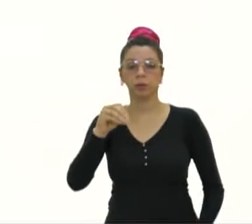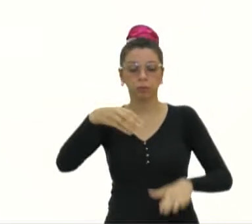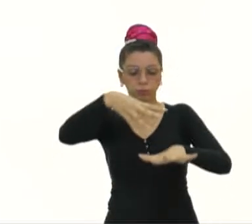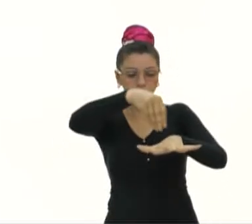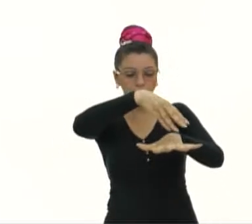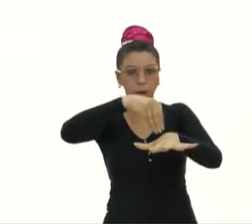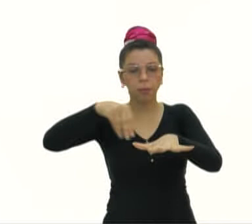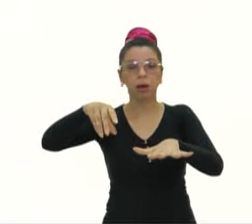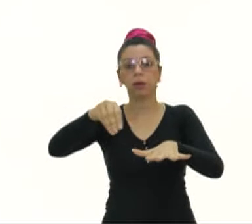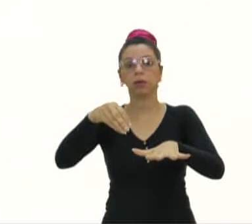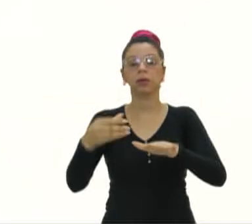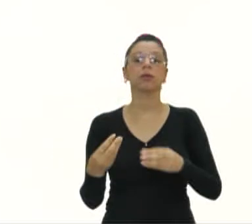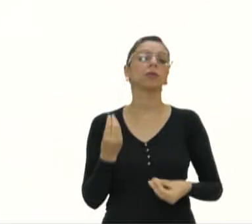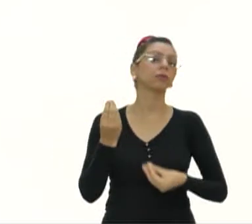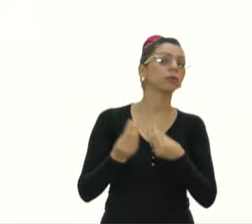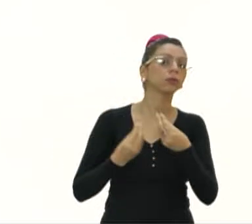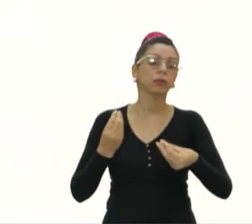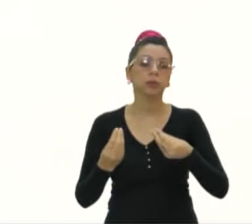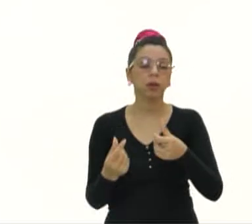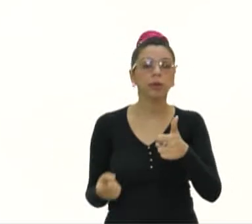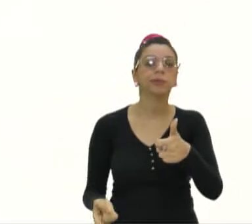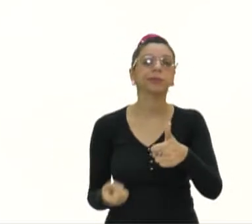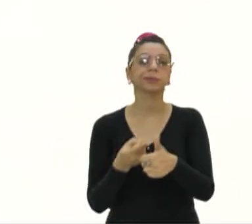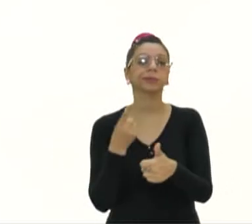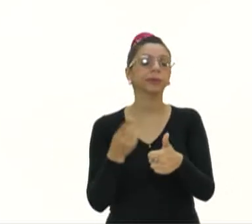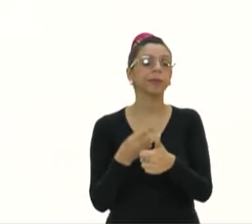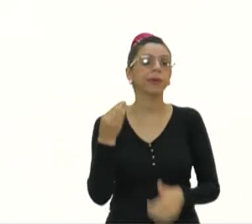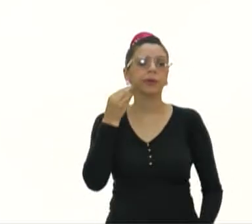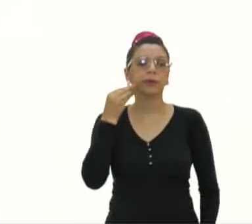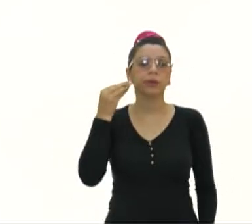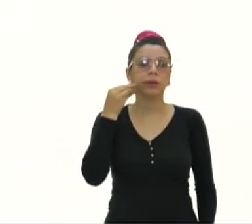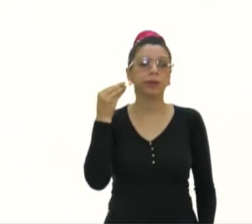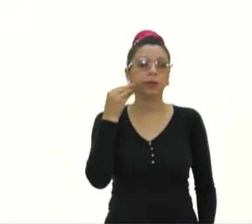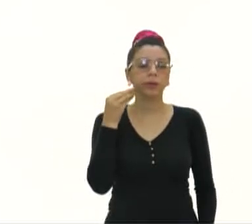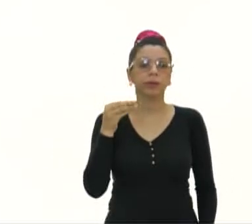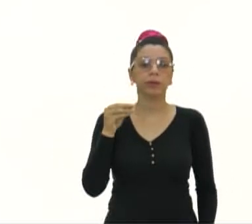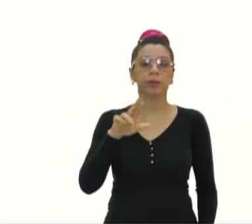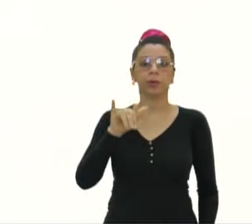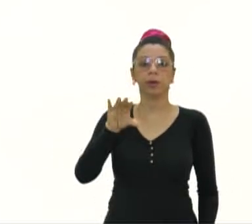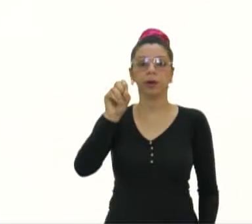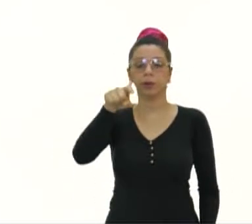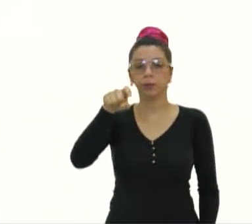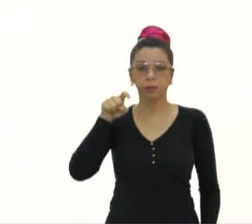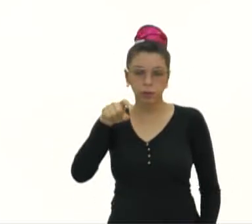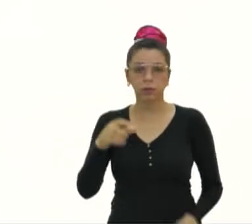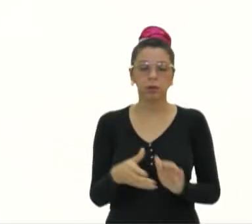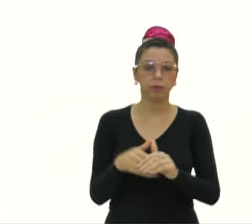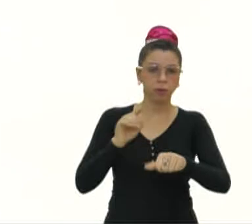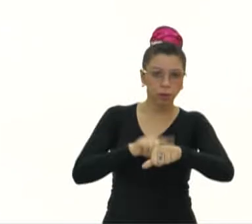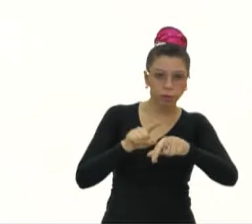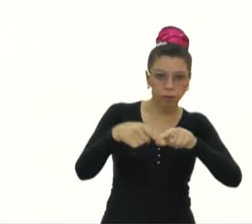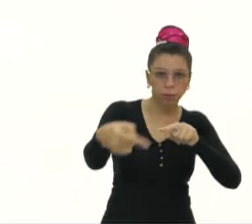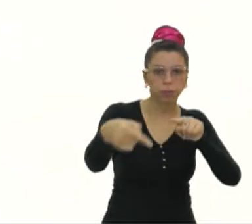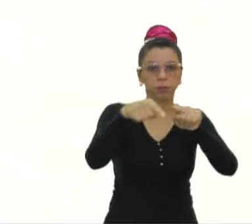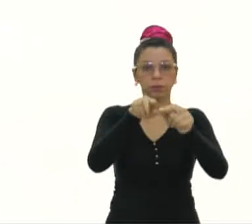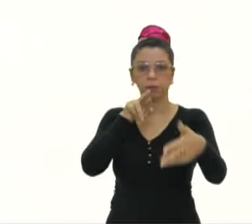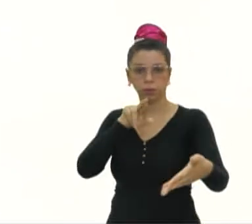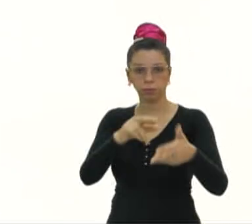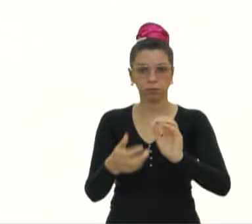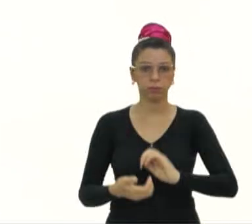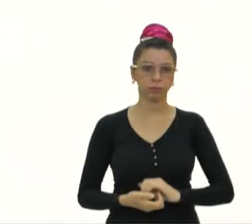first X-ray? Qual foi a primeira tentativa dele do raio-x? Vou dar um tempo para vocês pensarem e a gente já volta.